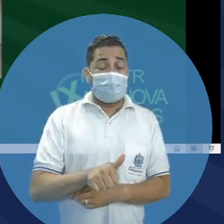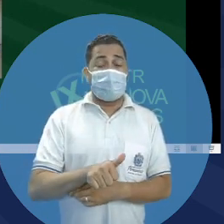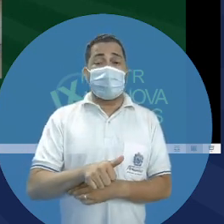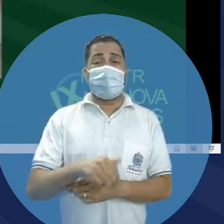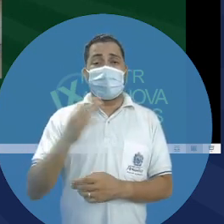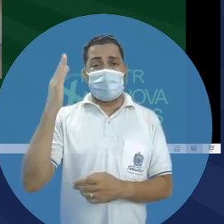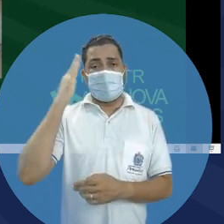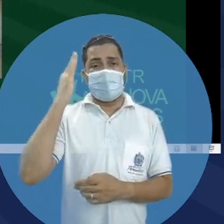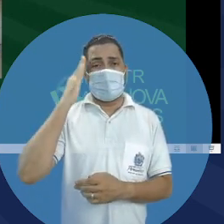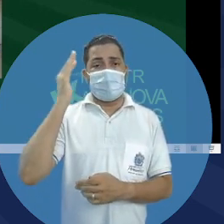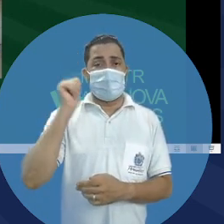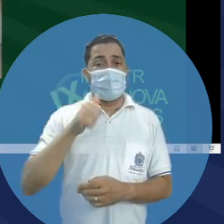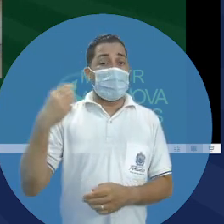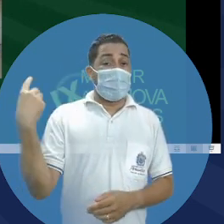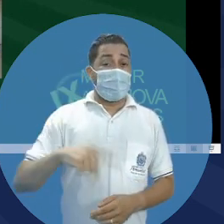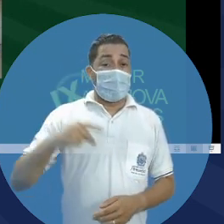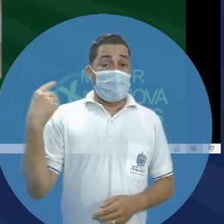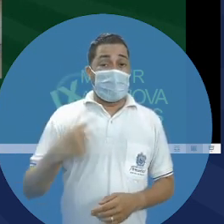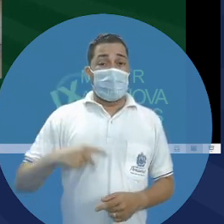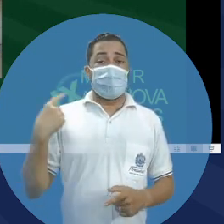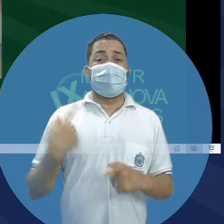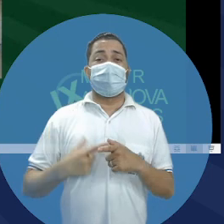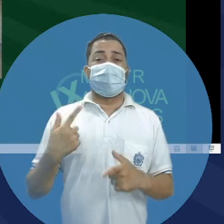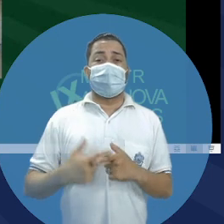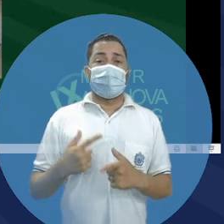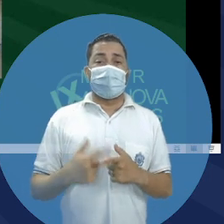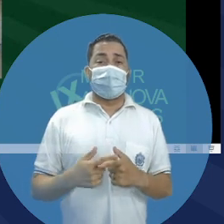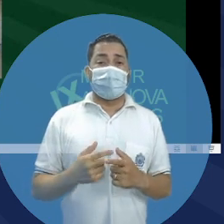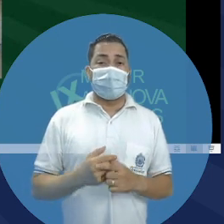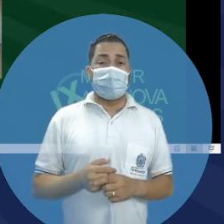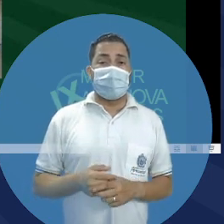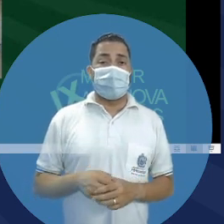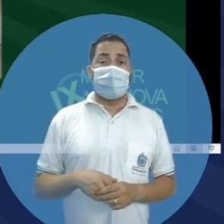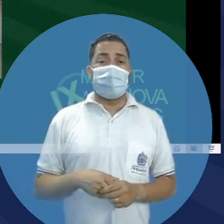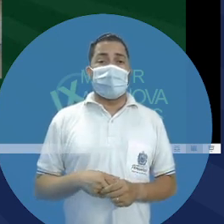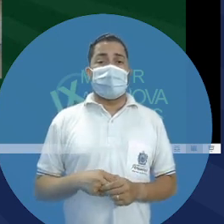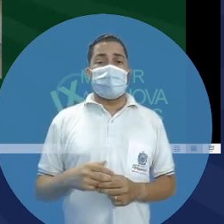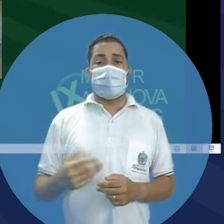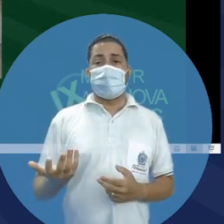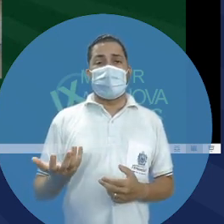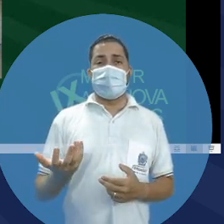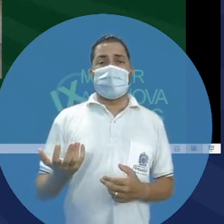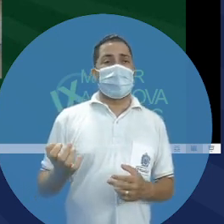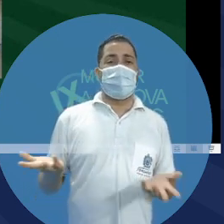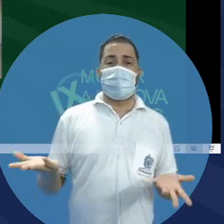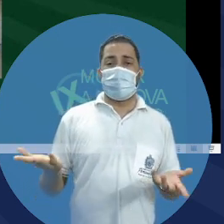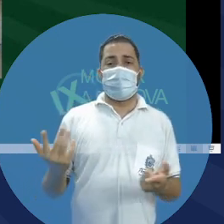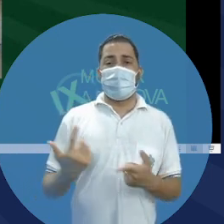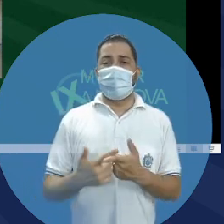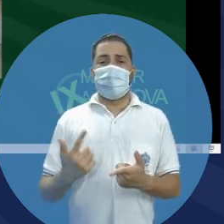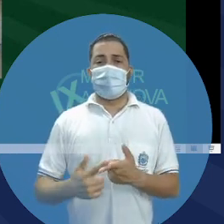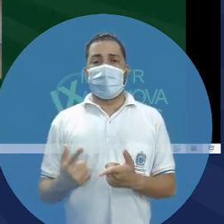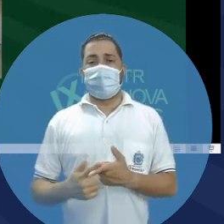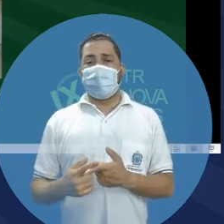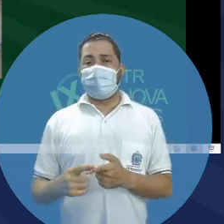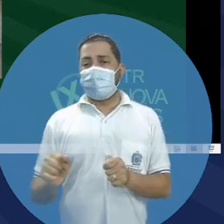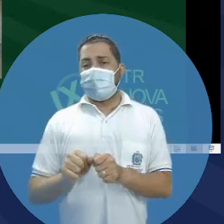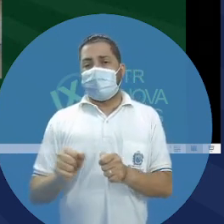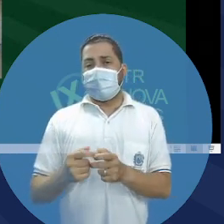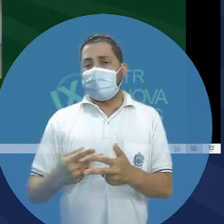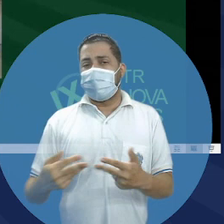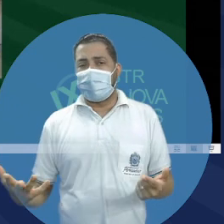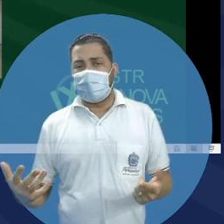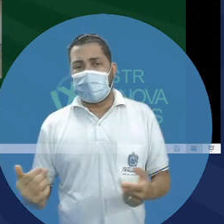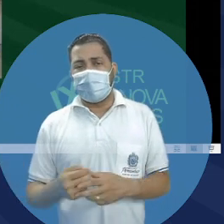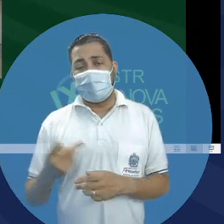apanham porque querem e não porque elas estão apanhando por nada de graça. Elas mesmas falaram, teve